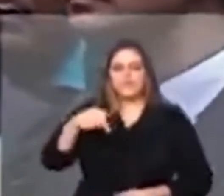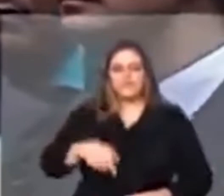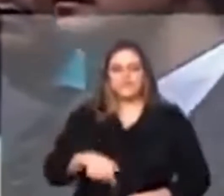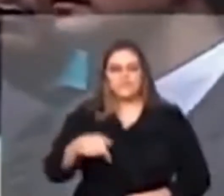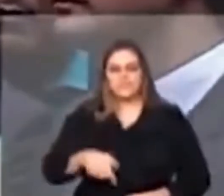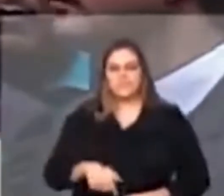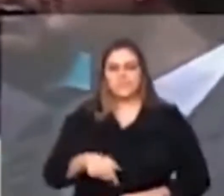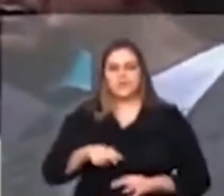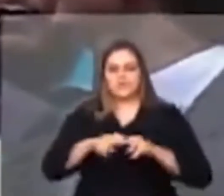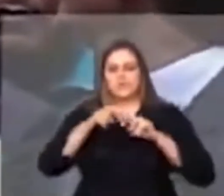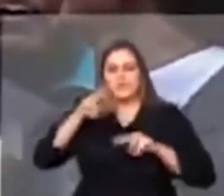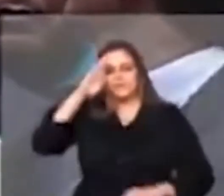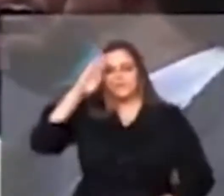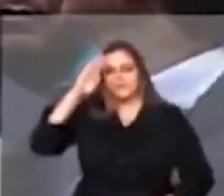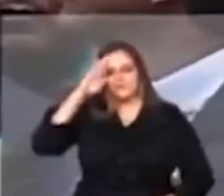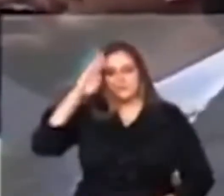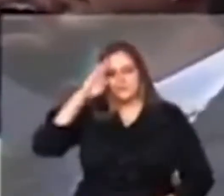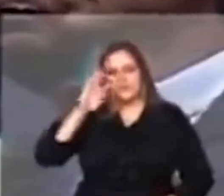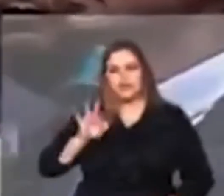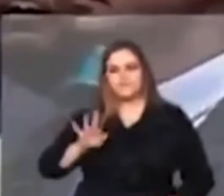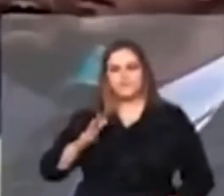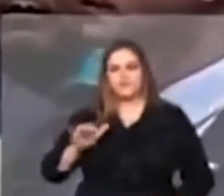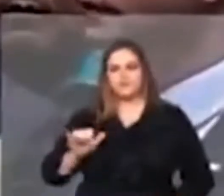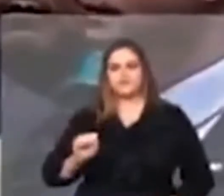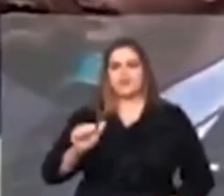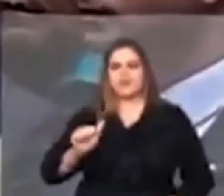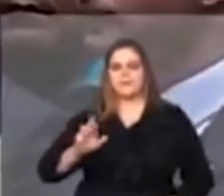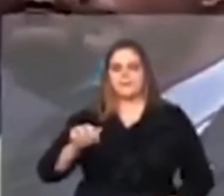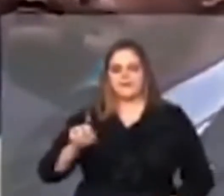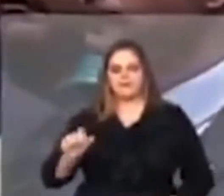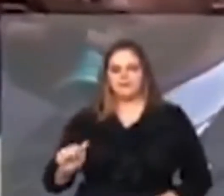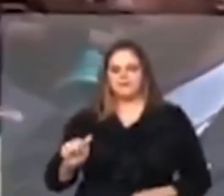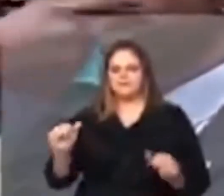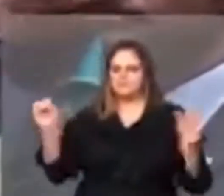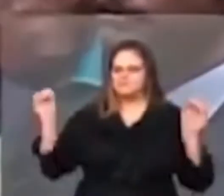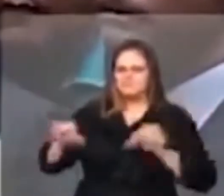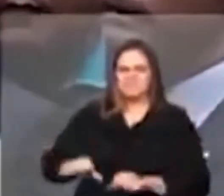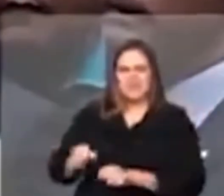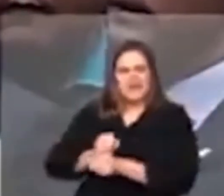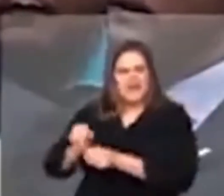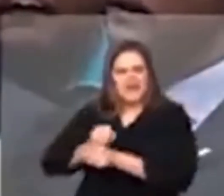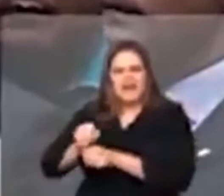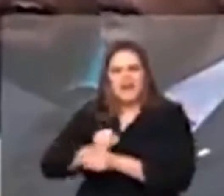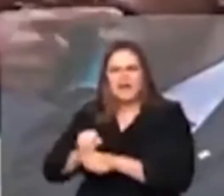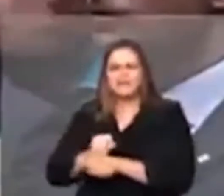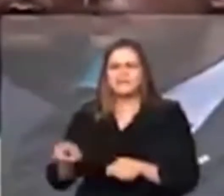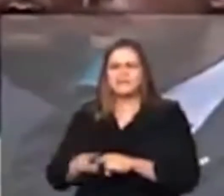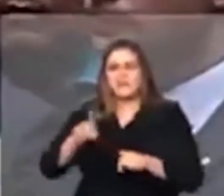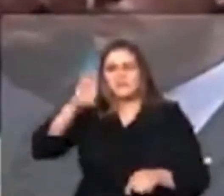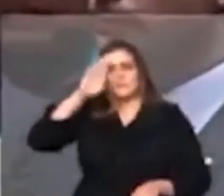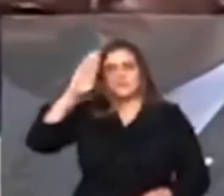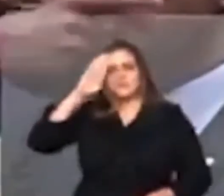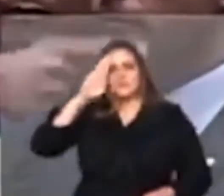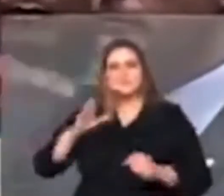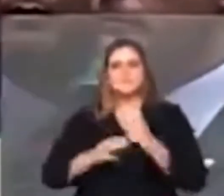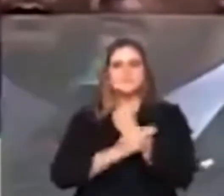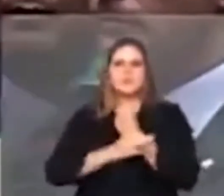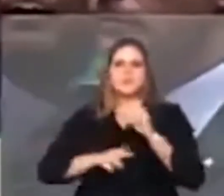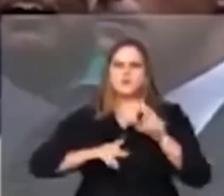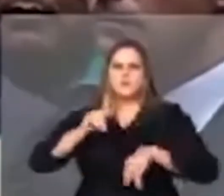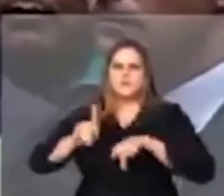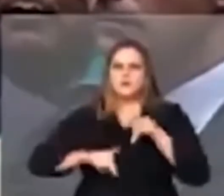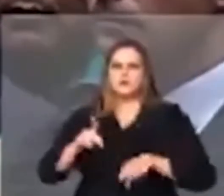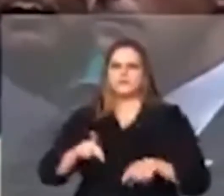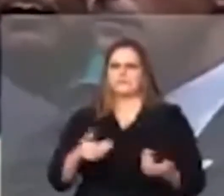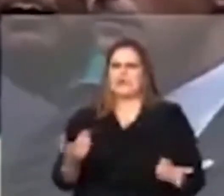pelos militares das Forças Armadas que estão sendo sucateados há anos, pelos militares da segurança pública que